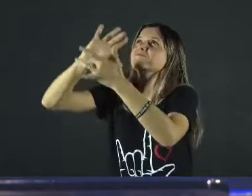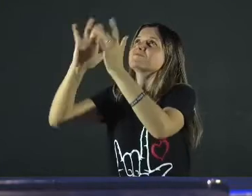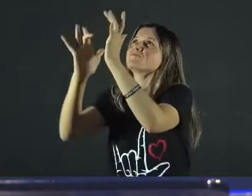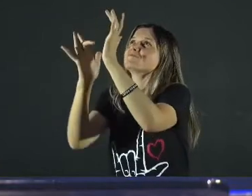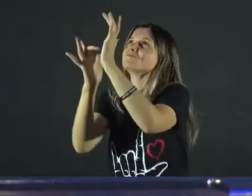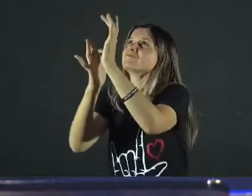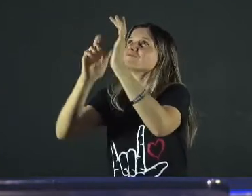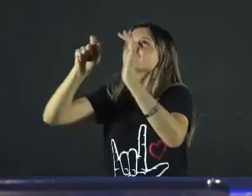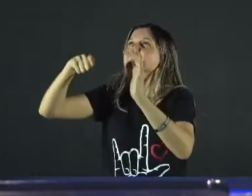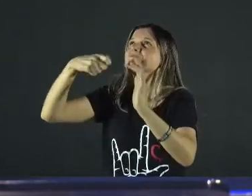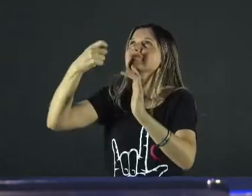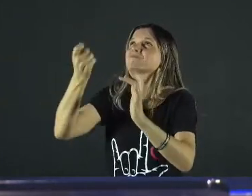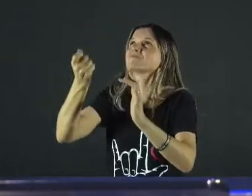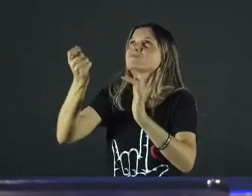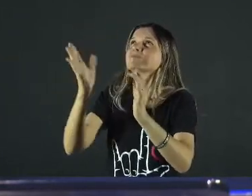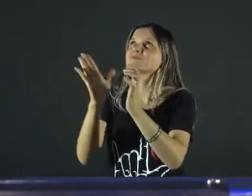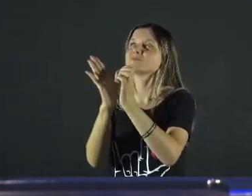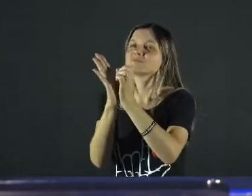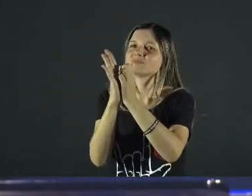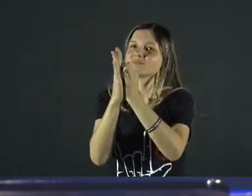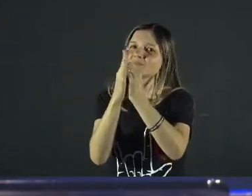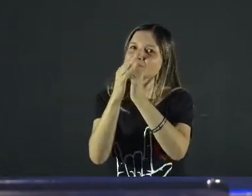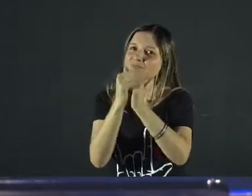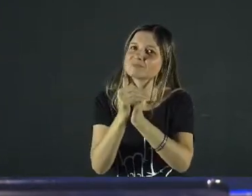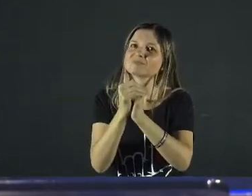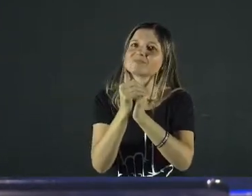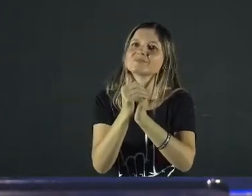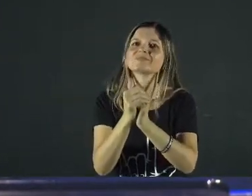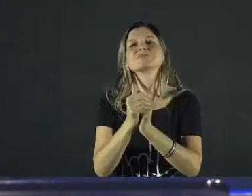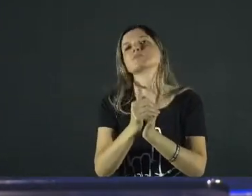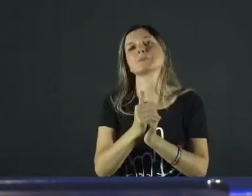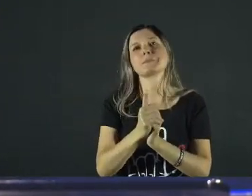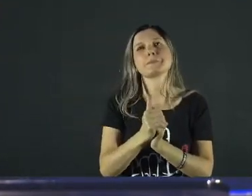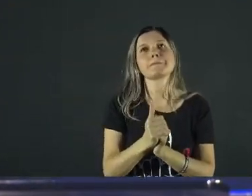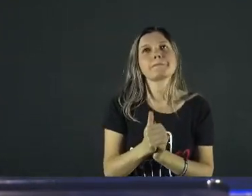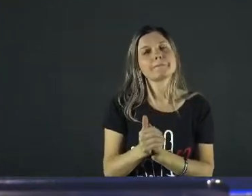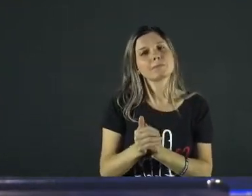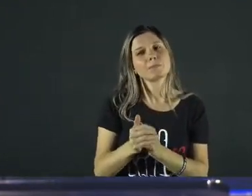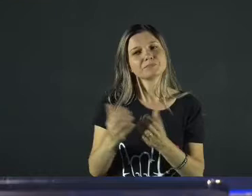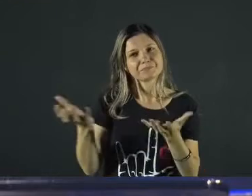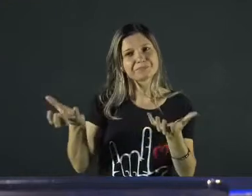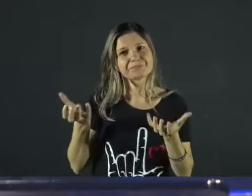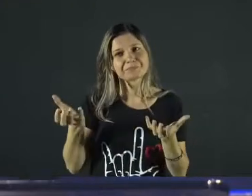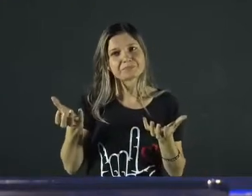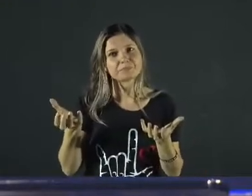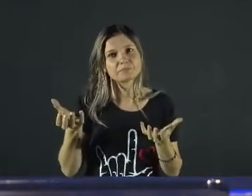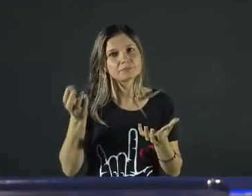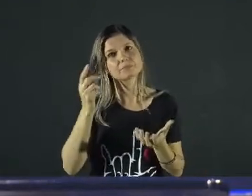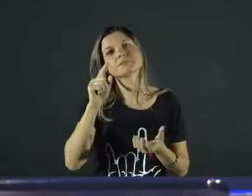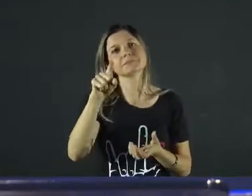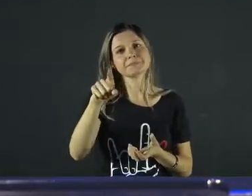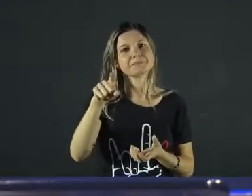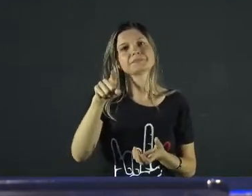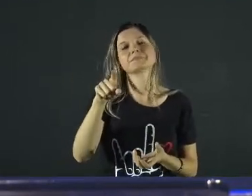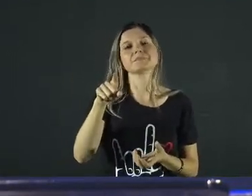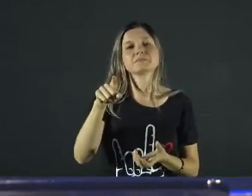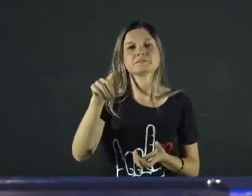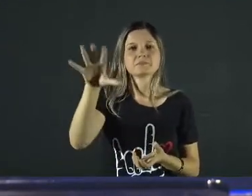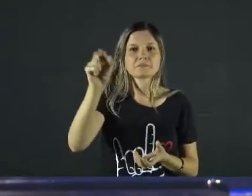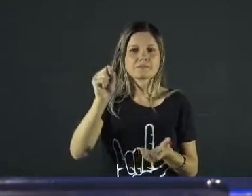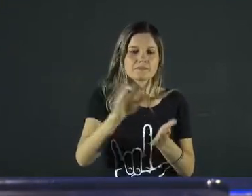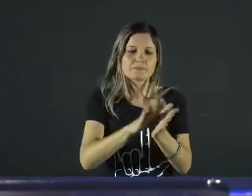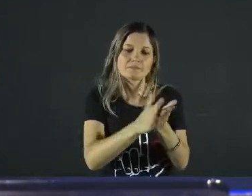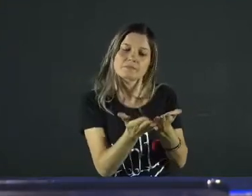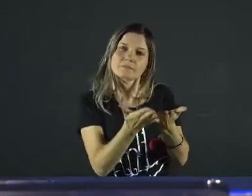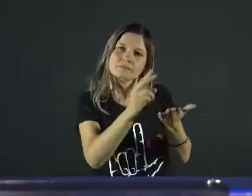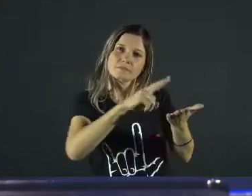nome de Jesus, amém. Gostaria que você pegasse a sua